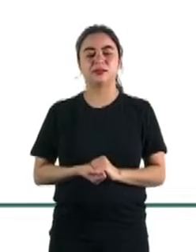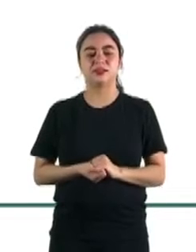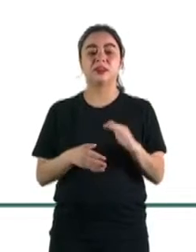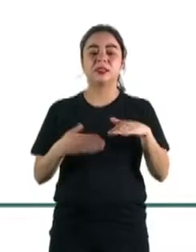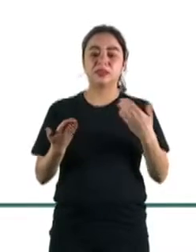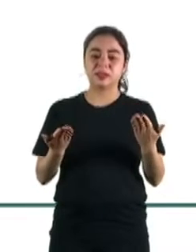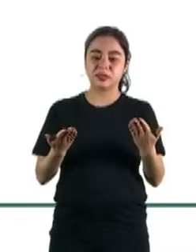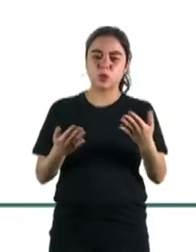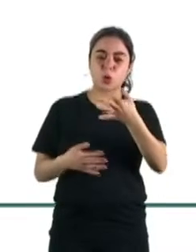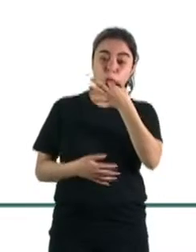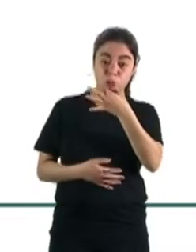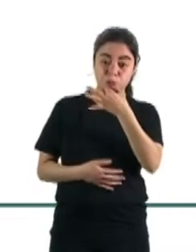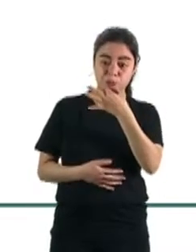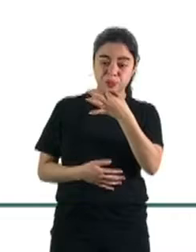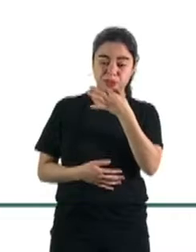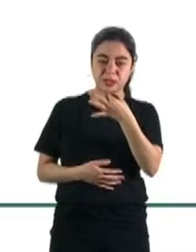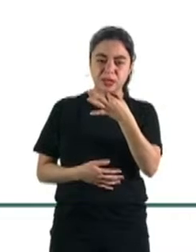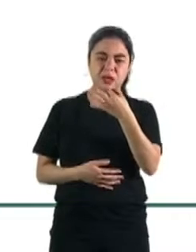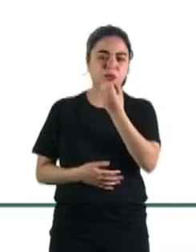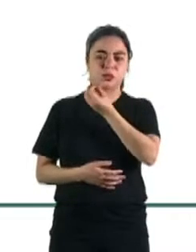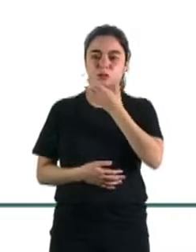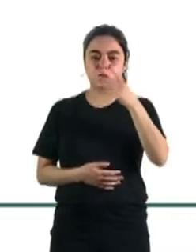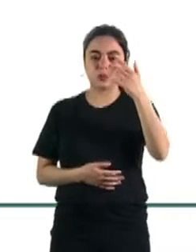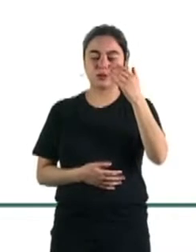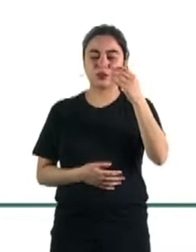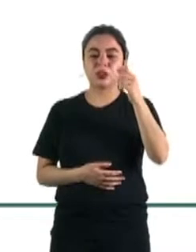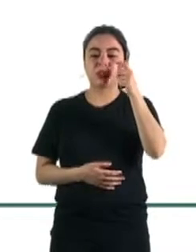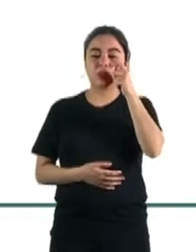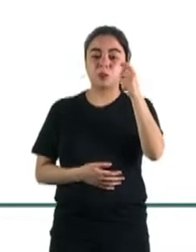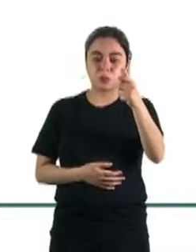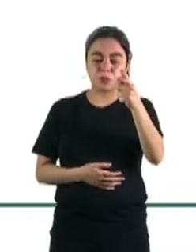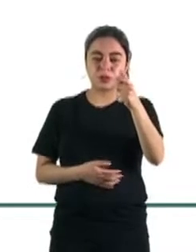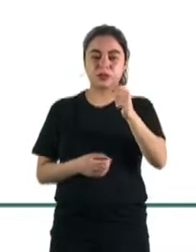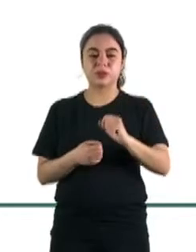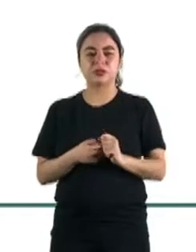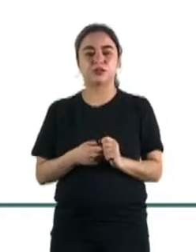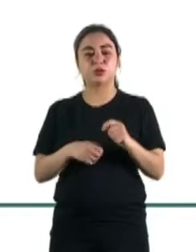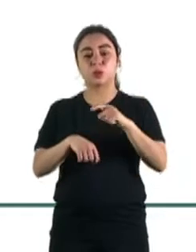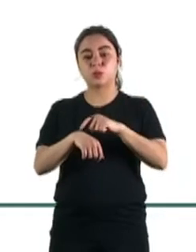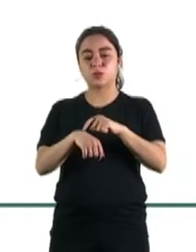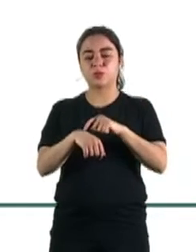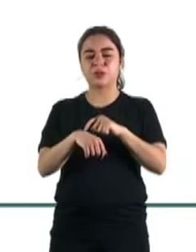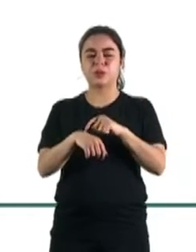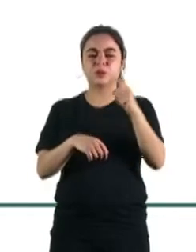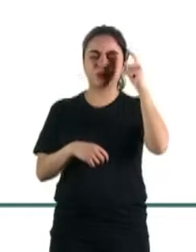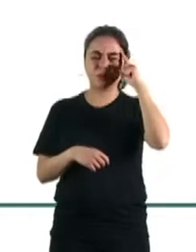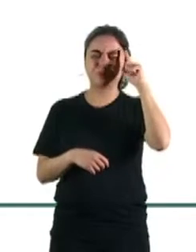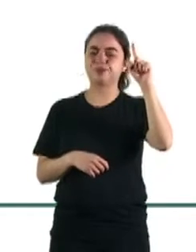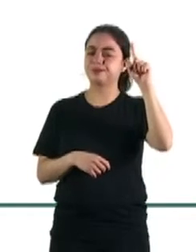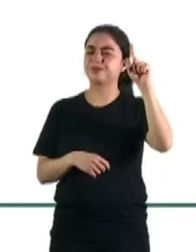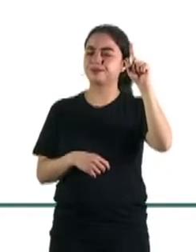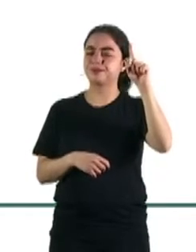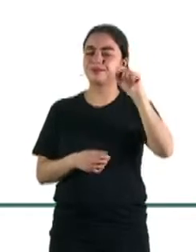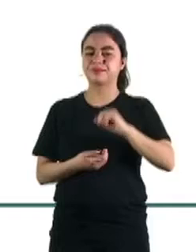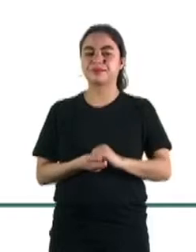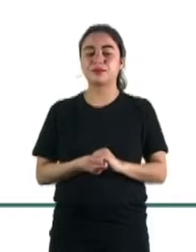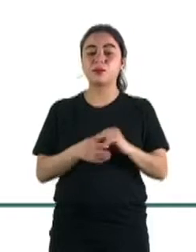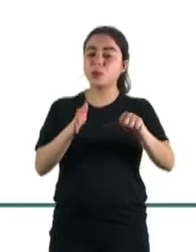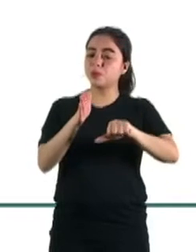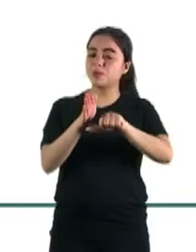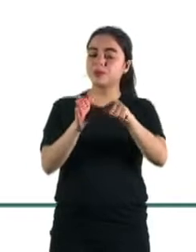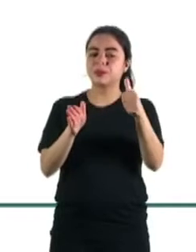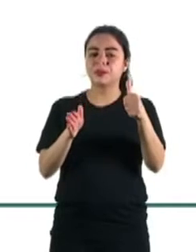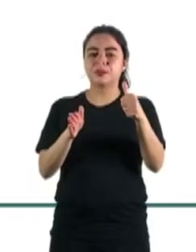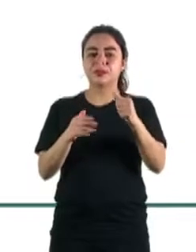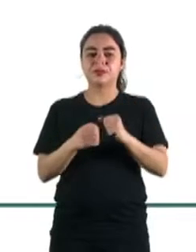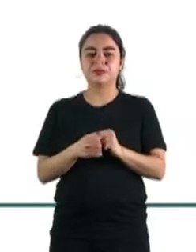fazendo aqui um comentário que eu acho que é relevante para vocês todos, que em algum momento estarão considerando esse movimento, né? O primeiro é que